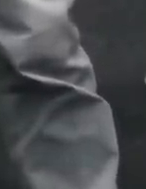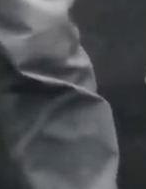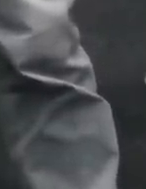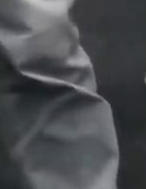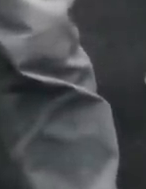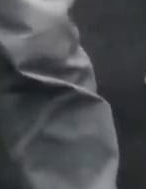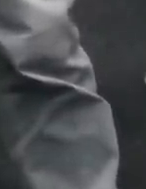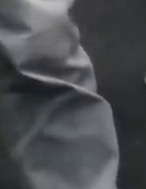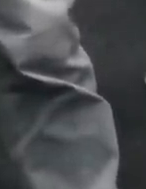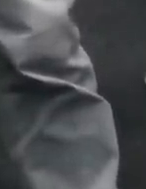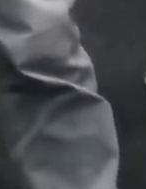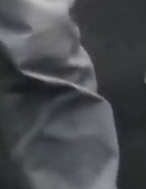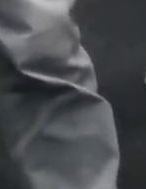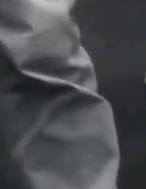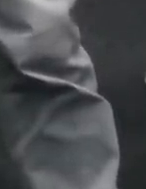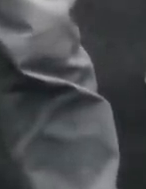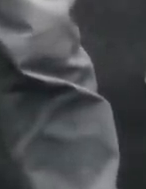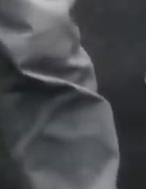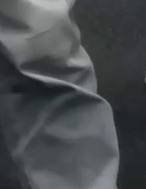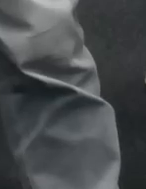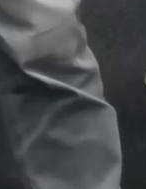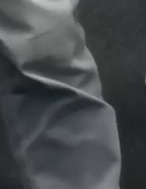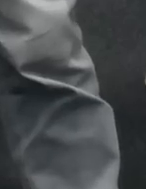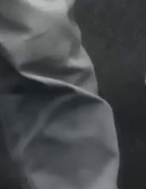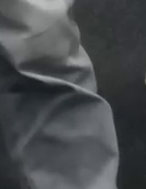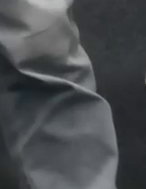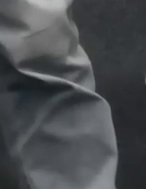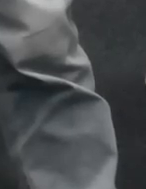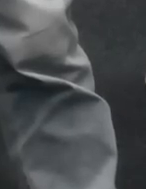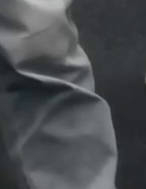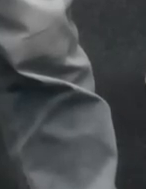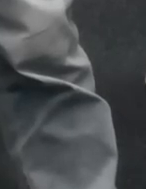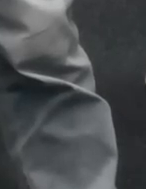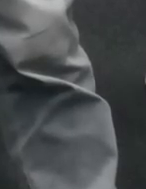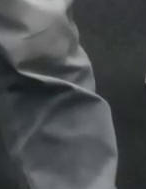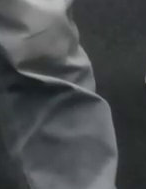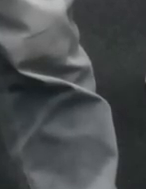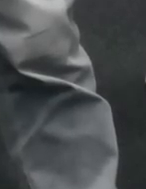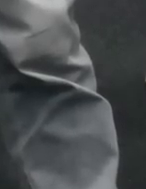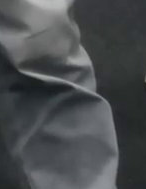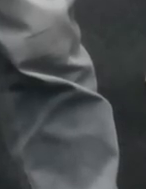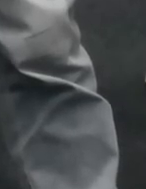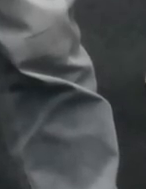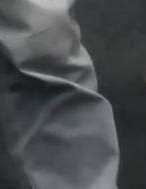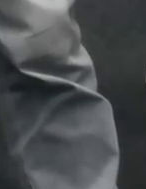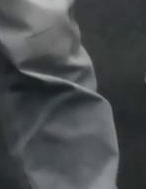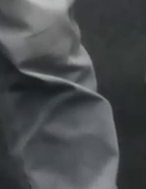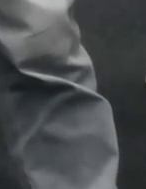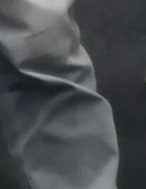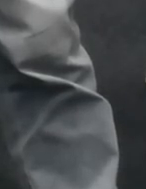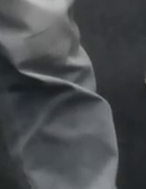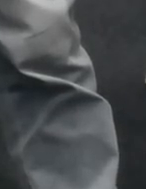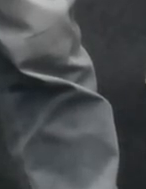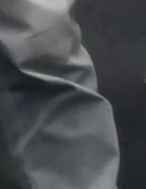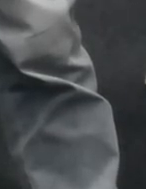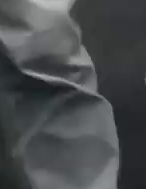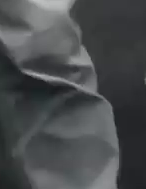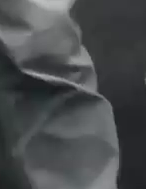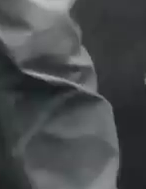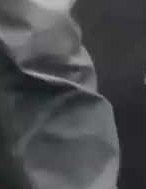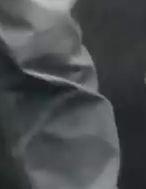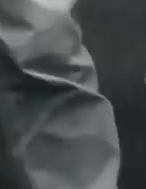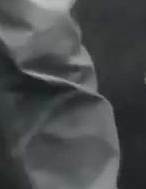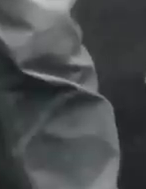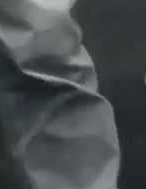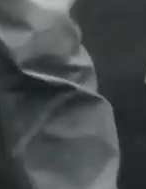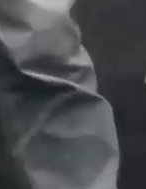por isso mesmo e a vida do policial militar vira do veterano a vida do ativo do nativo e que tá sendo destruída o tempo todo aí